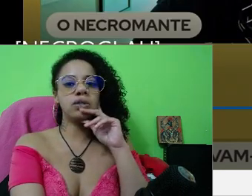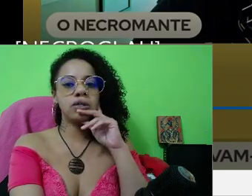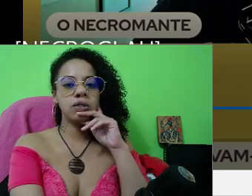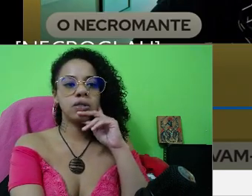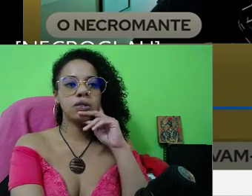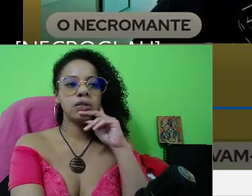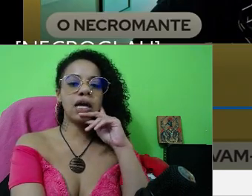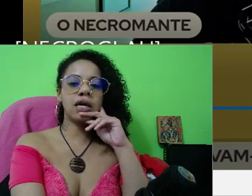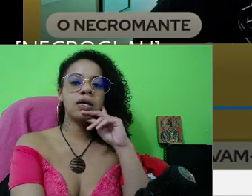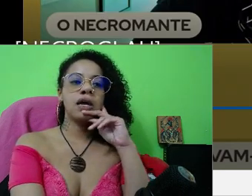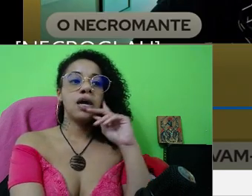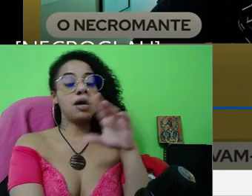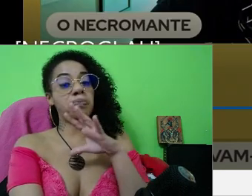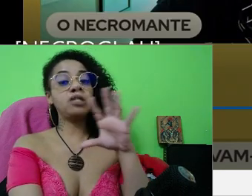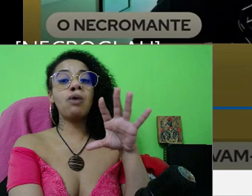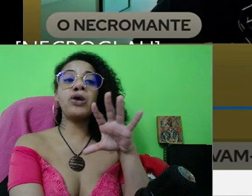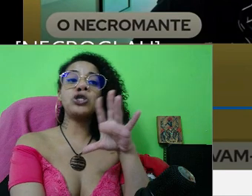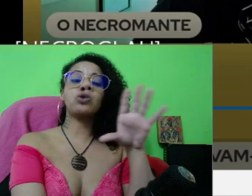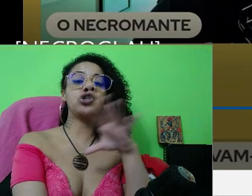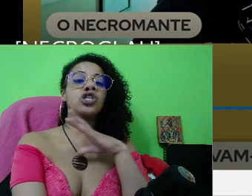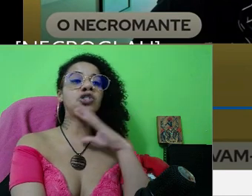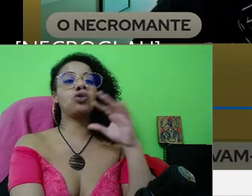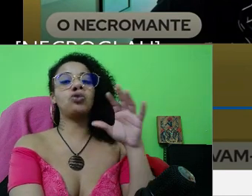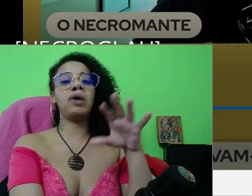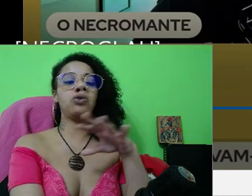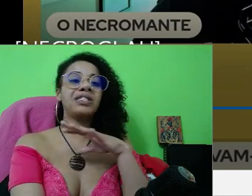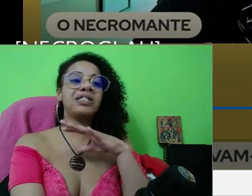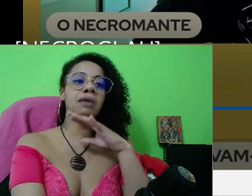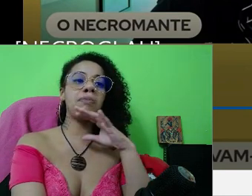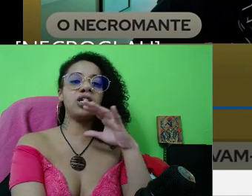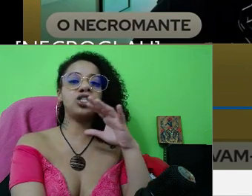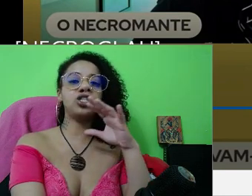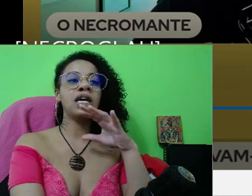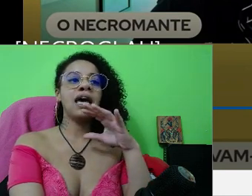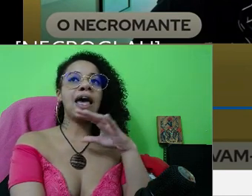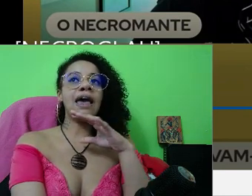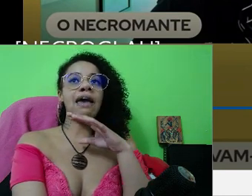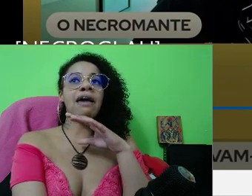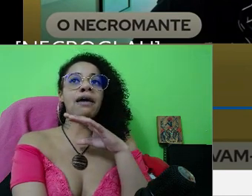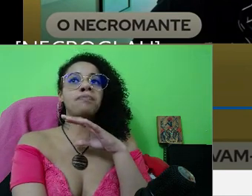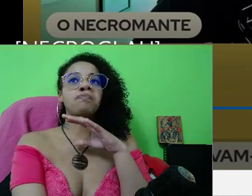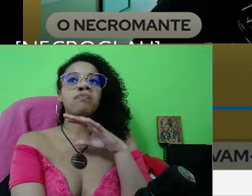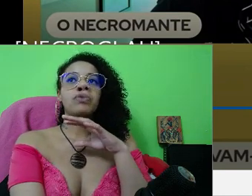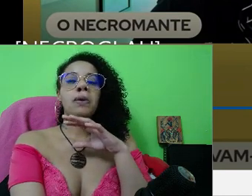olhando né E principalmente quando eu já estou no meio extremamente